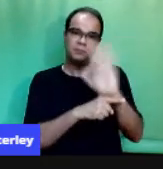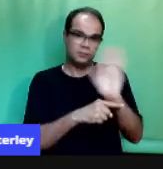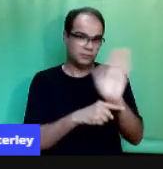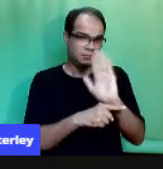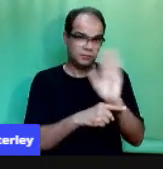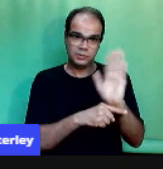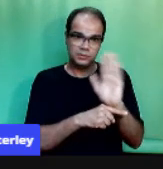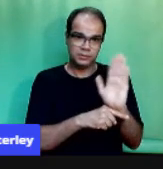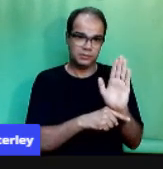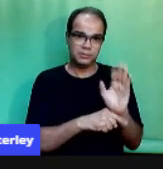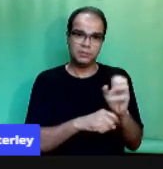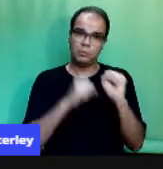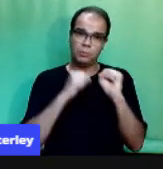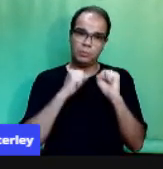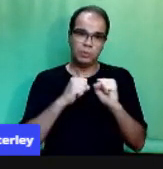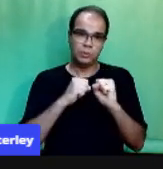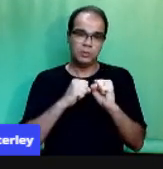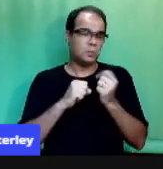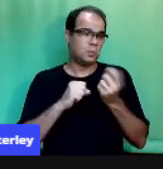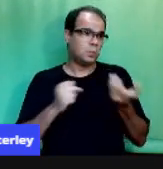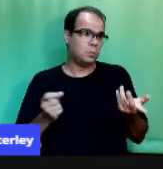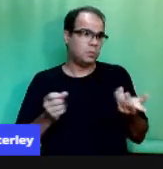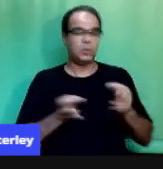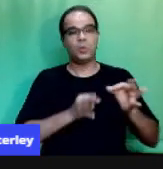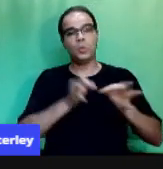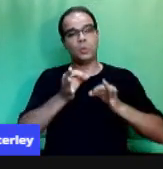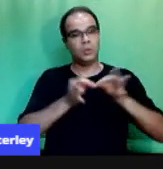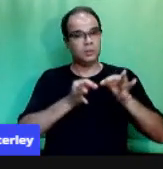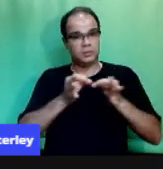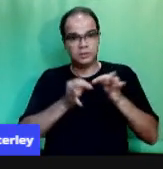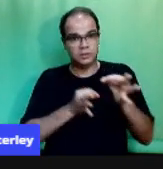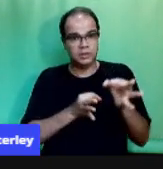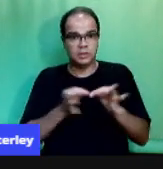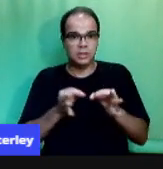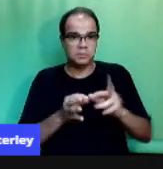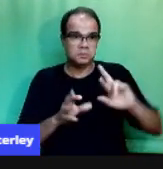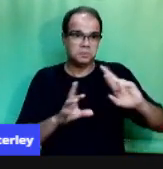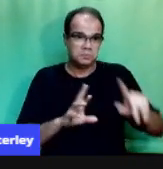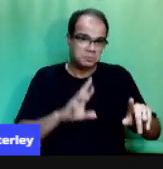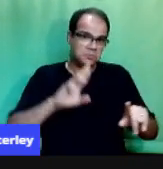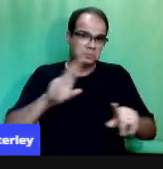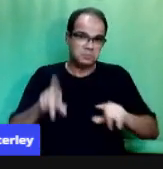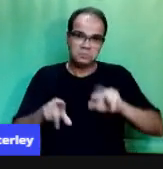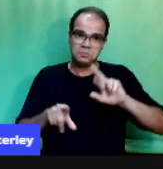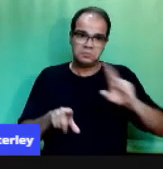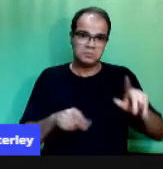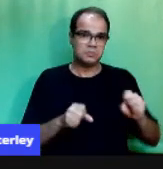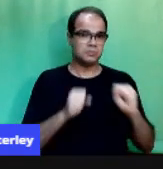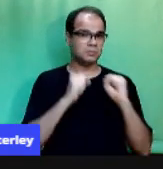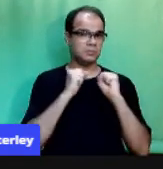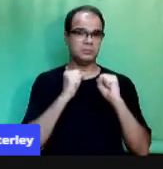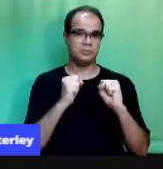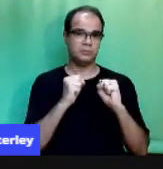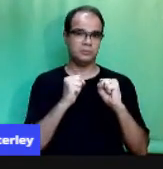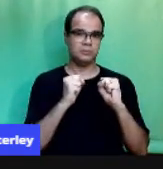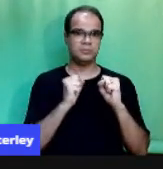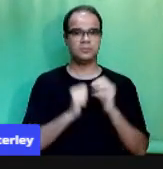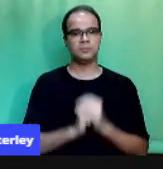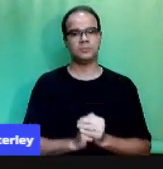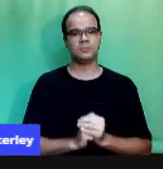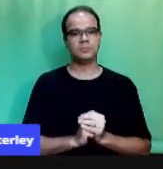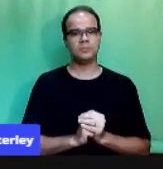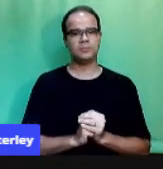Também, como eu disse, poderá programar de diferentes formas para que o aluno tenha acesso a